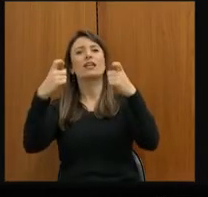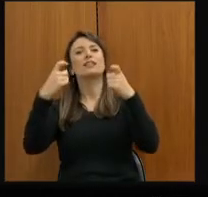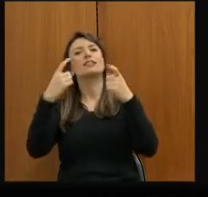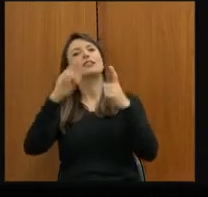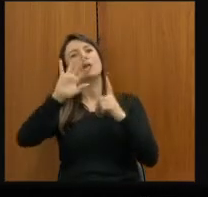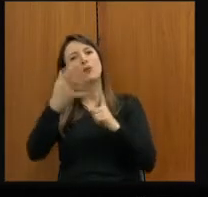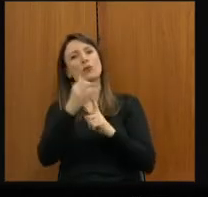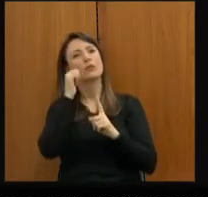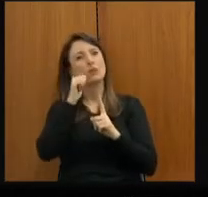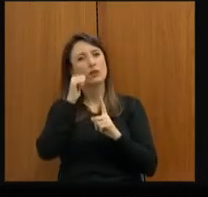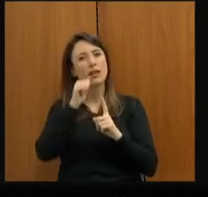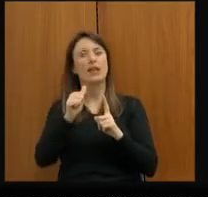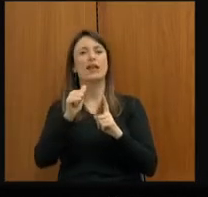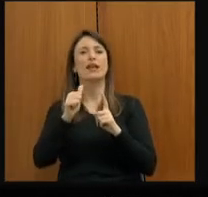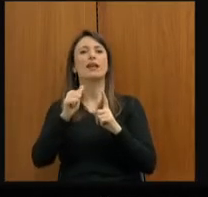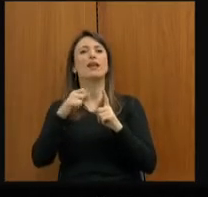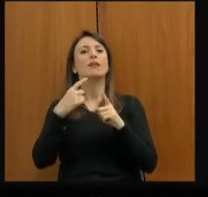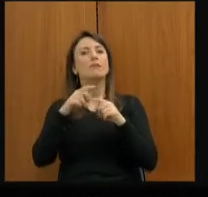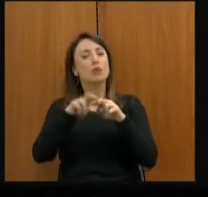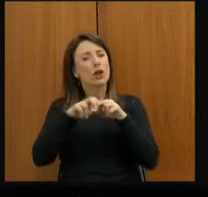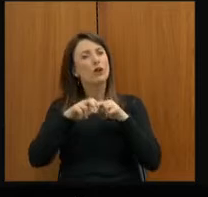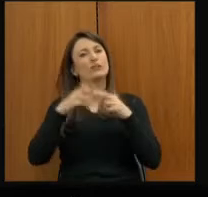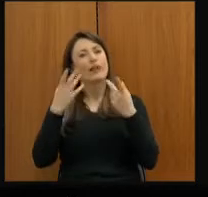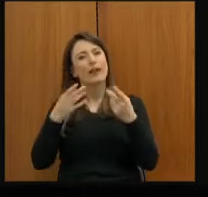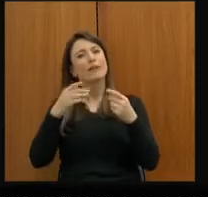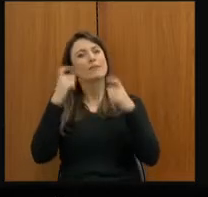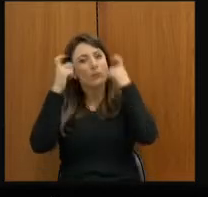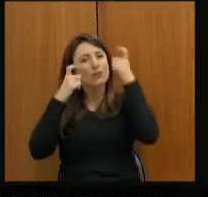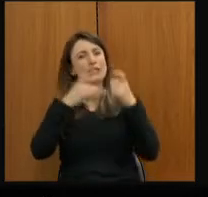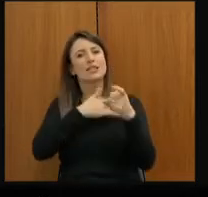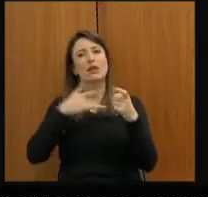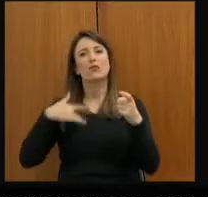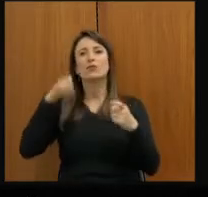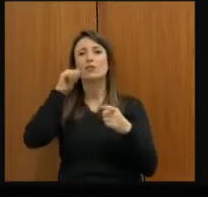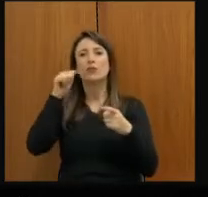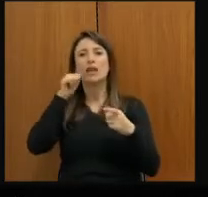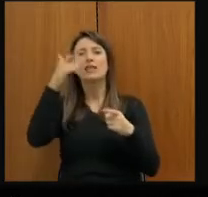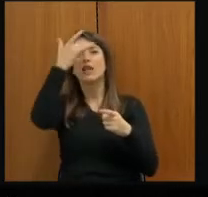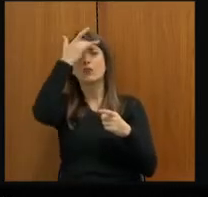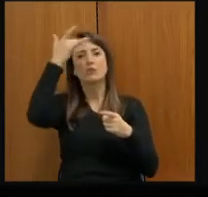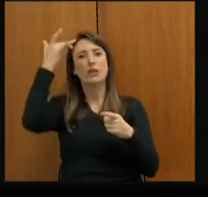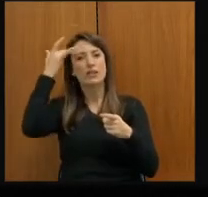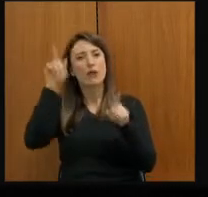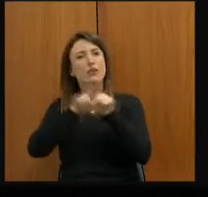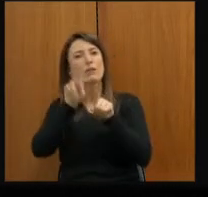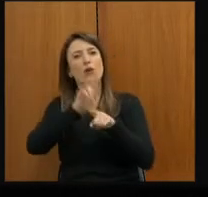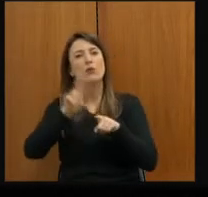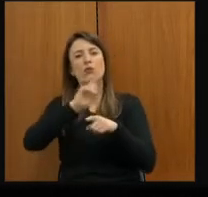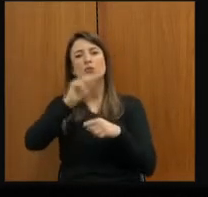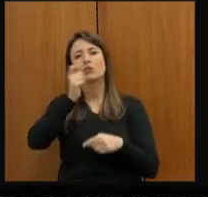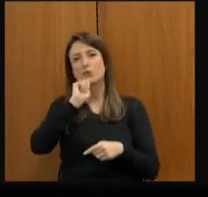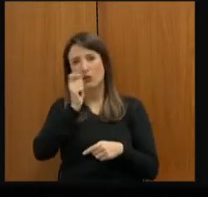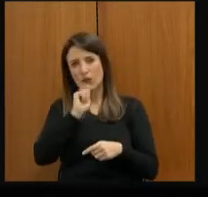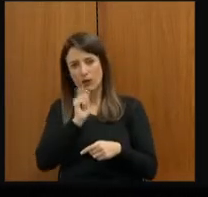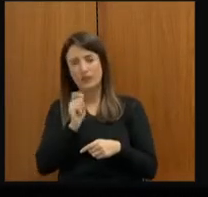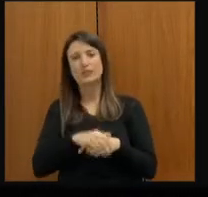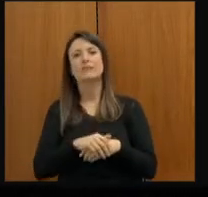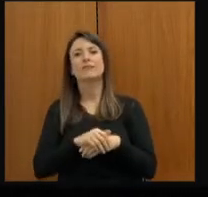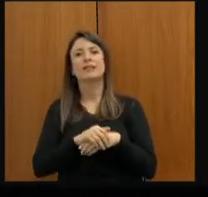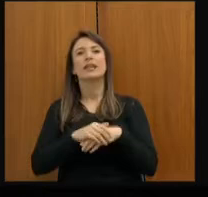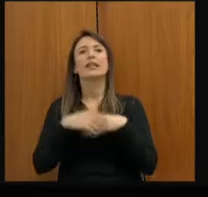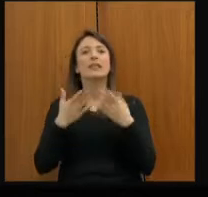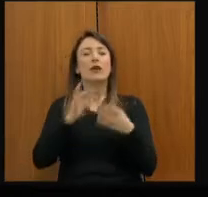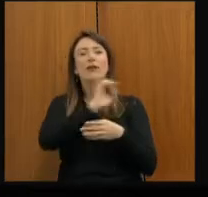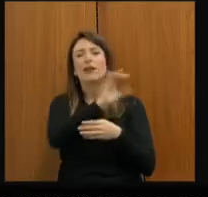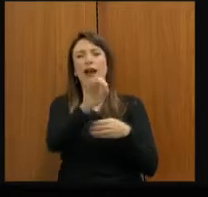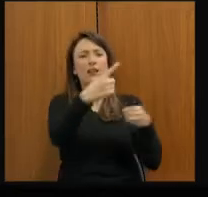Saúde da Mulher saúde mental e uso de drogas a fomentar no âmbito de cada município aí a